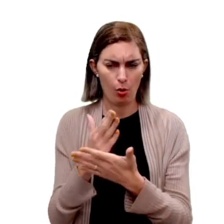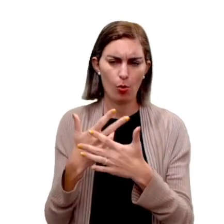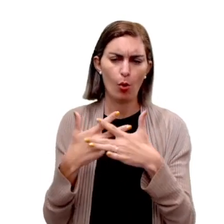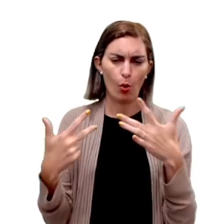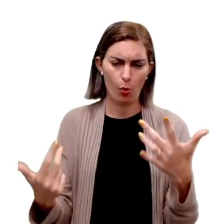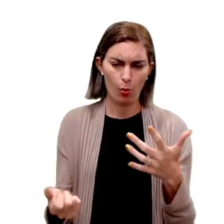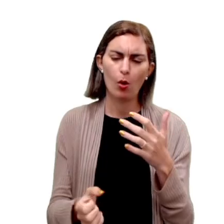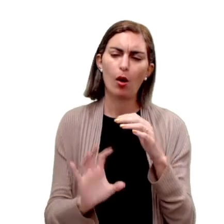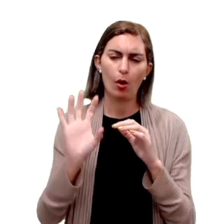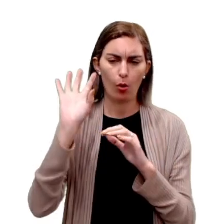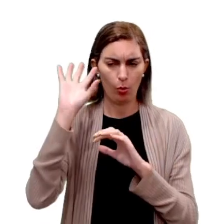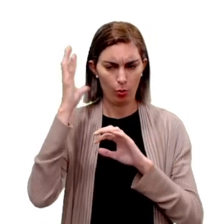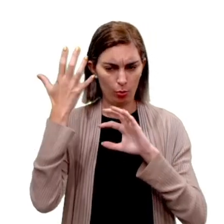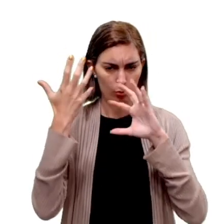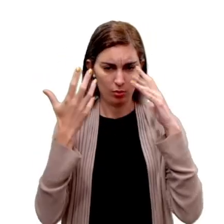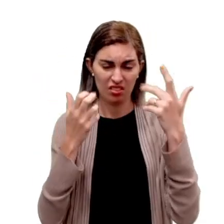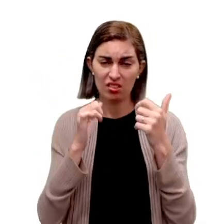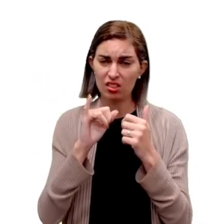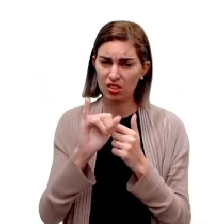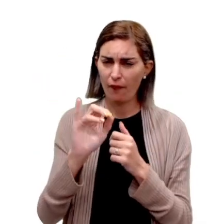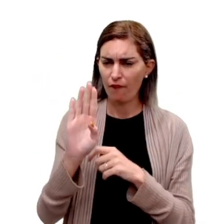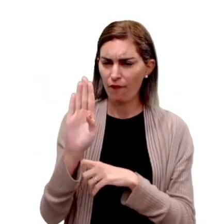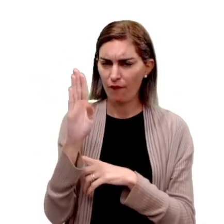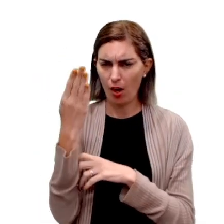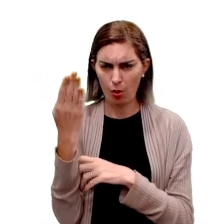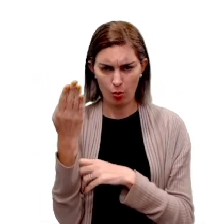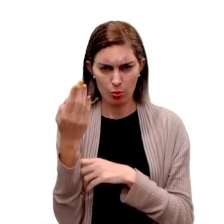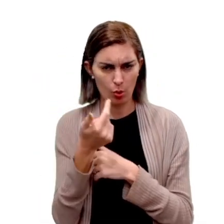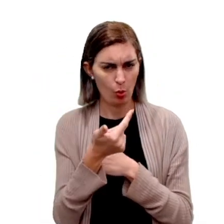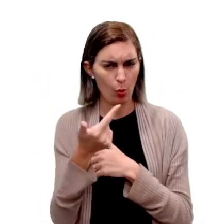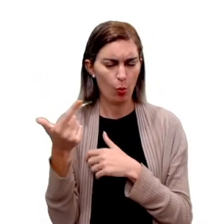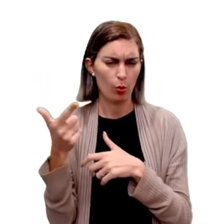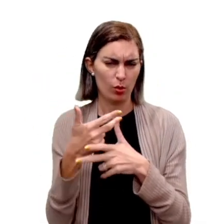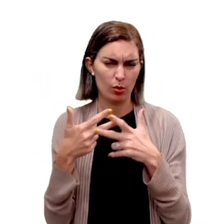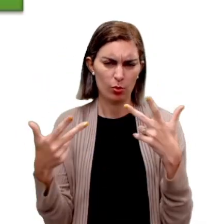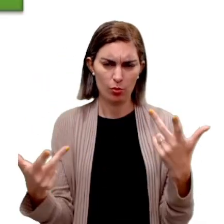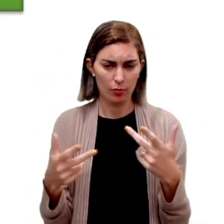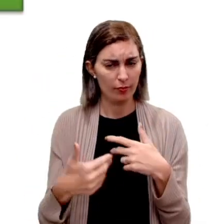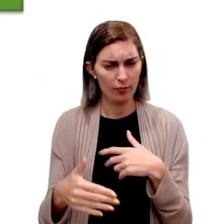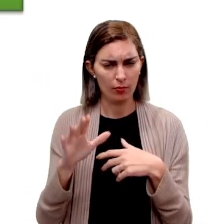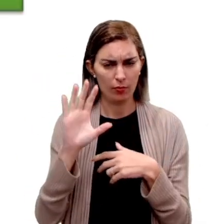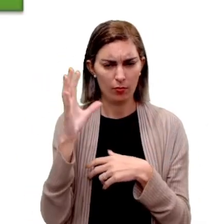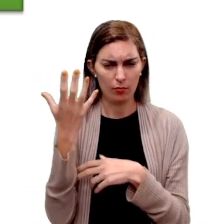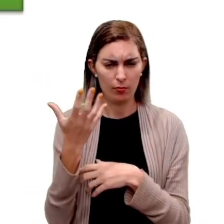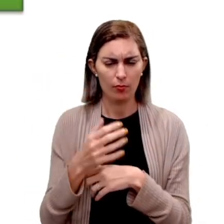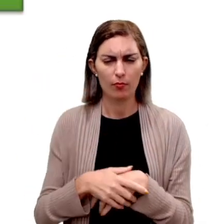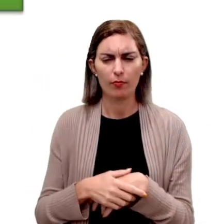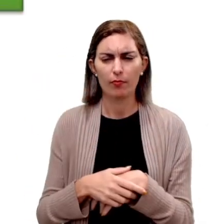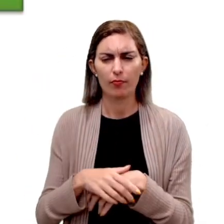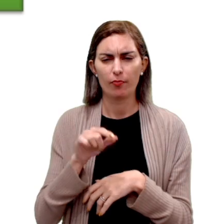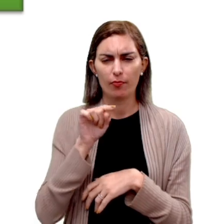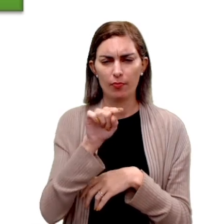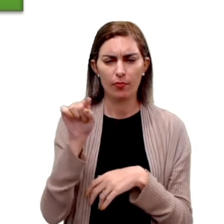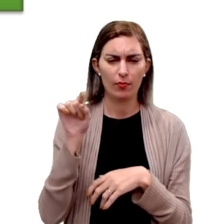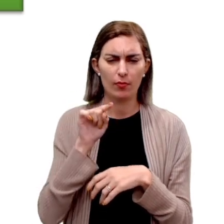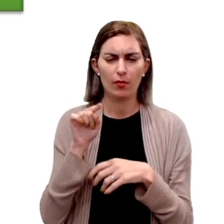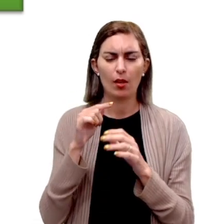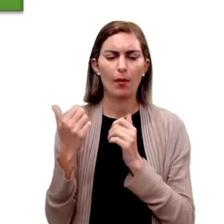vão acontecer. Se for falsa, outras coisas vão acontecer. Aqui é